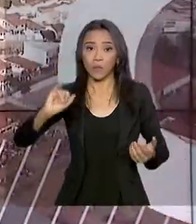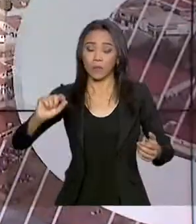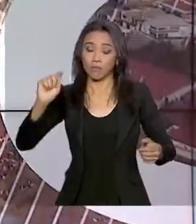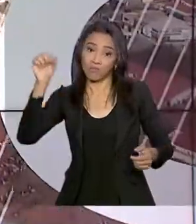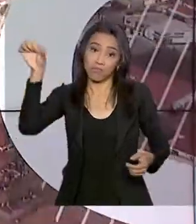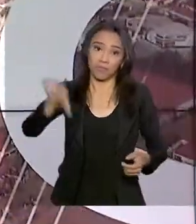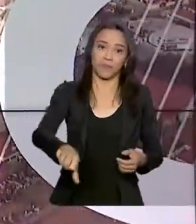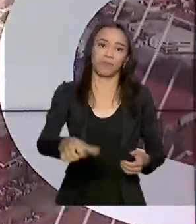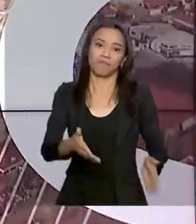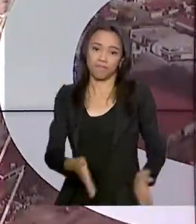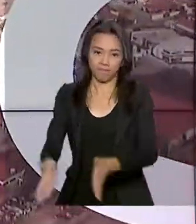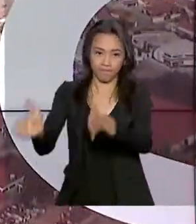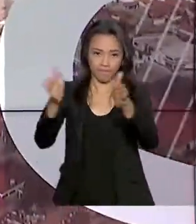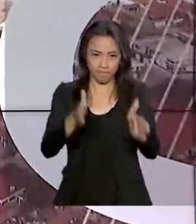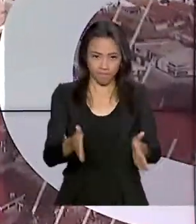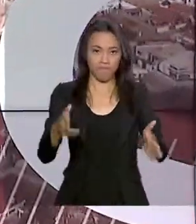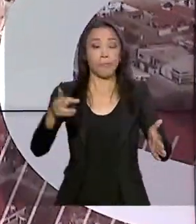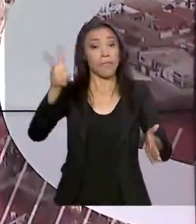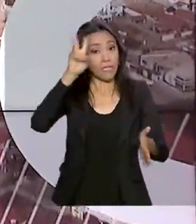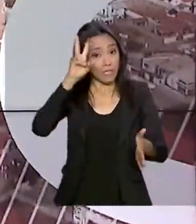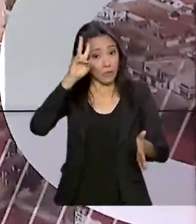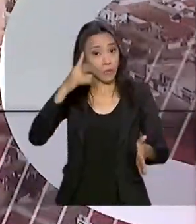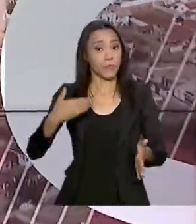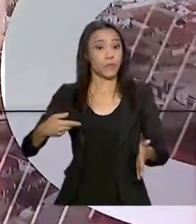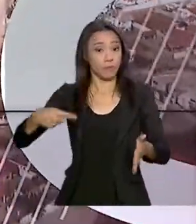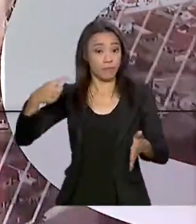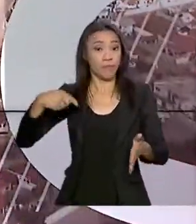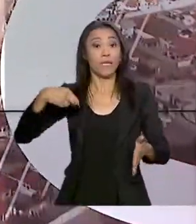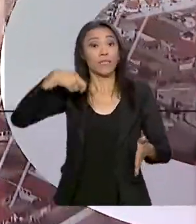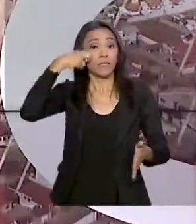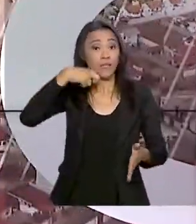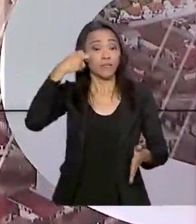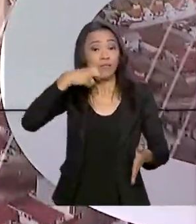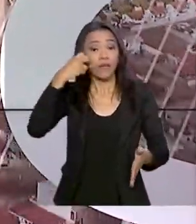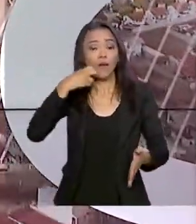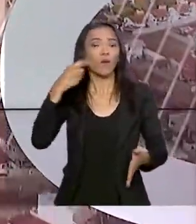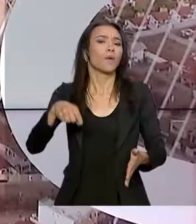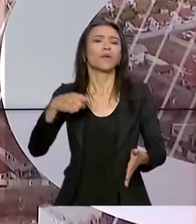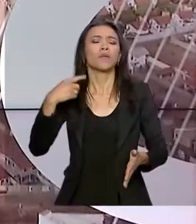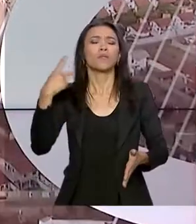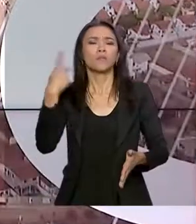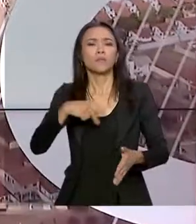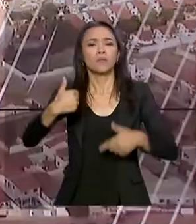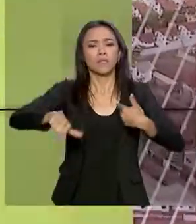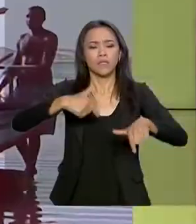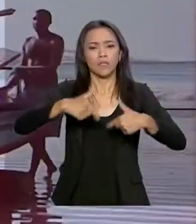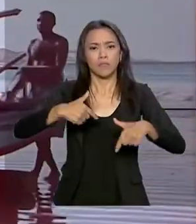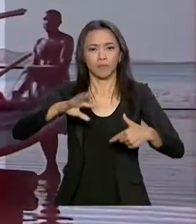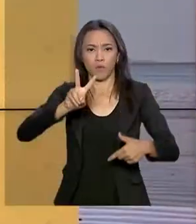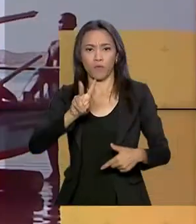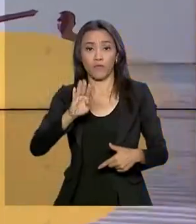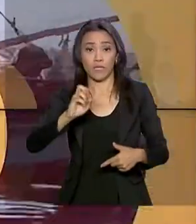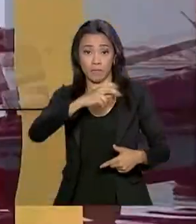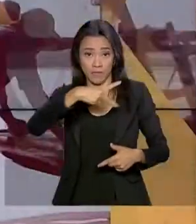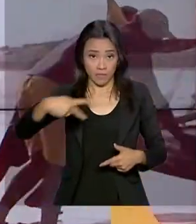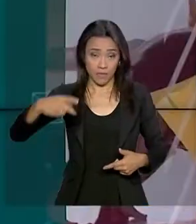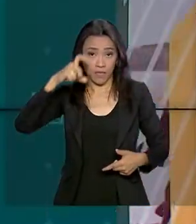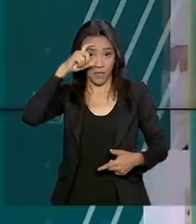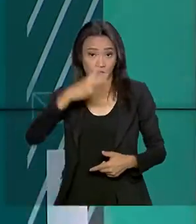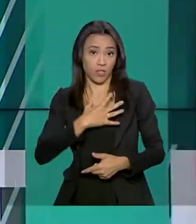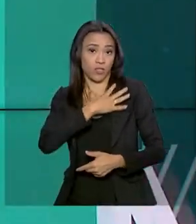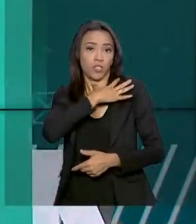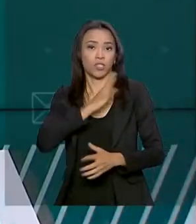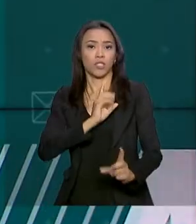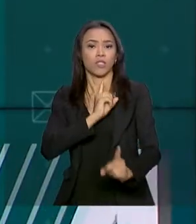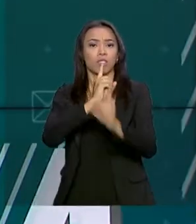E nesta segunda-feira em Natal, no Rio Grande do Norte, Hamilton Mourão, no exercício da presidência, se reuniu com empresários e lideranças no